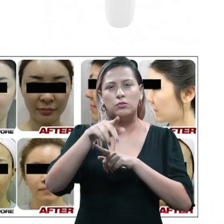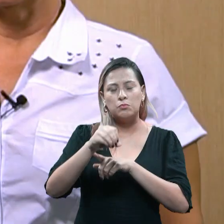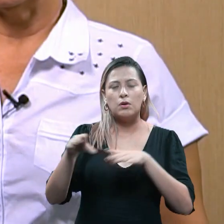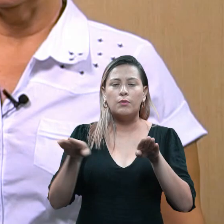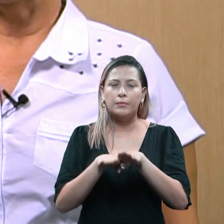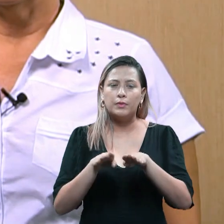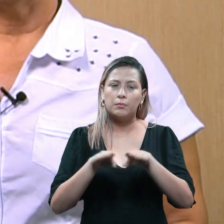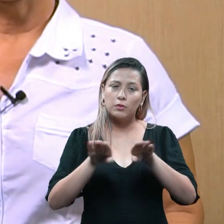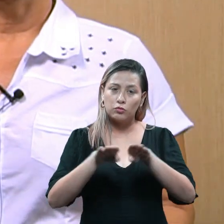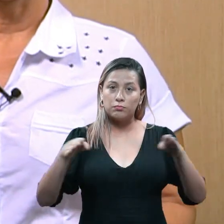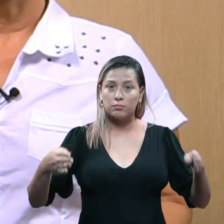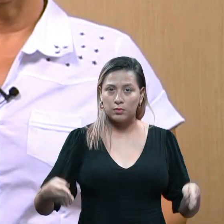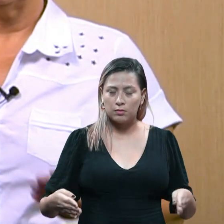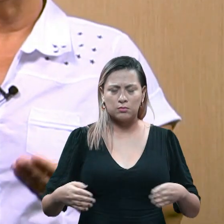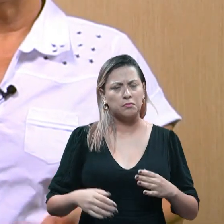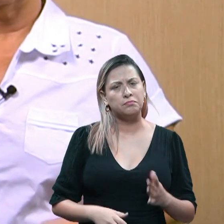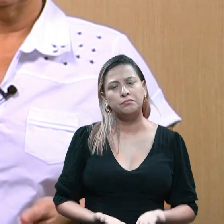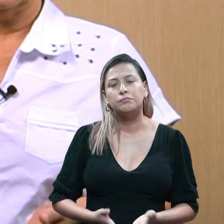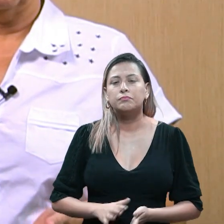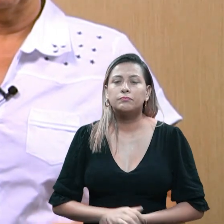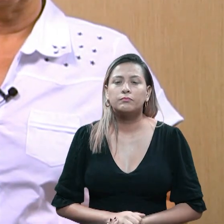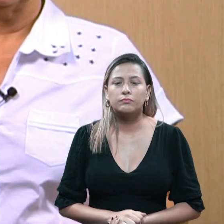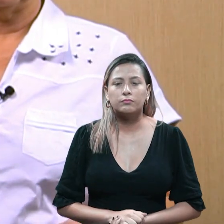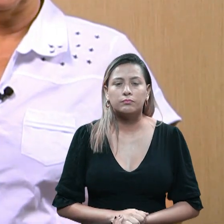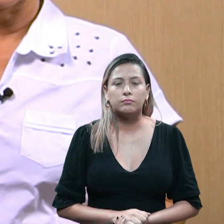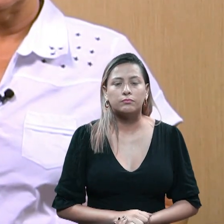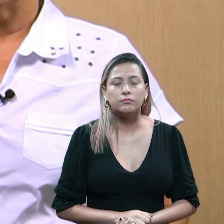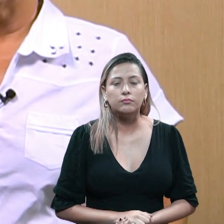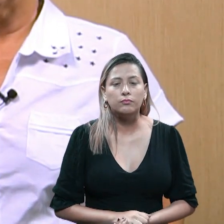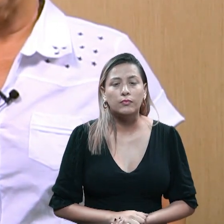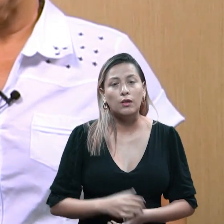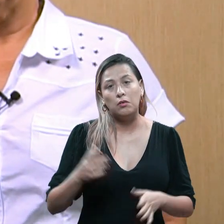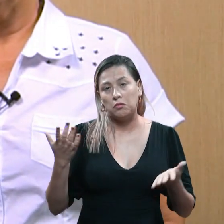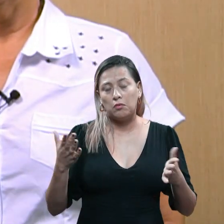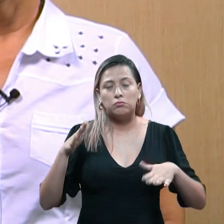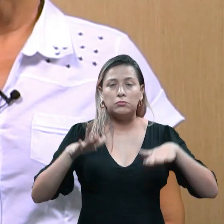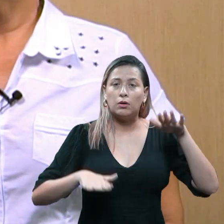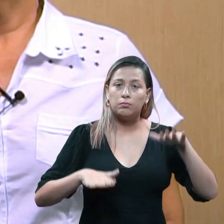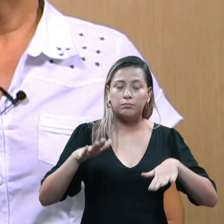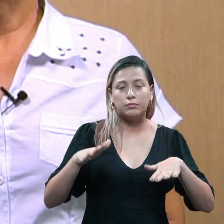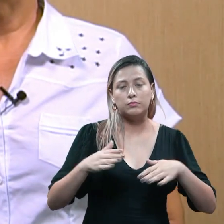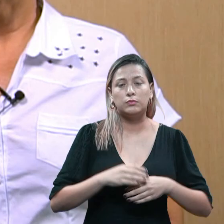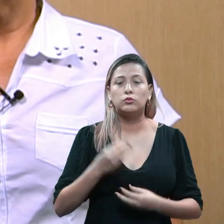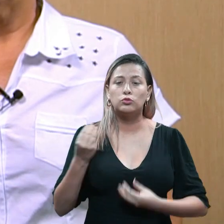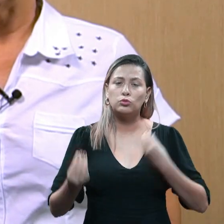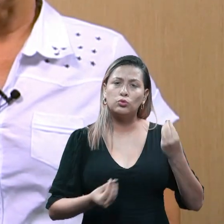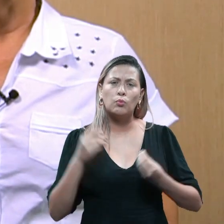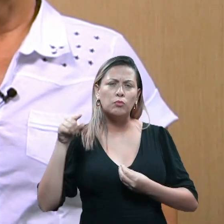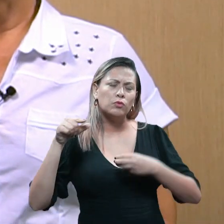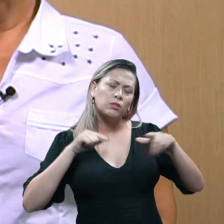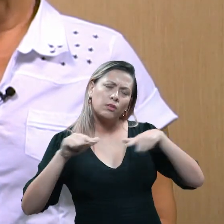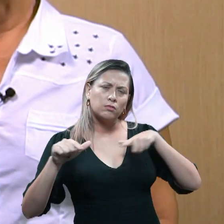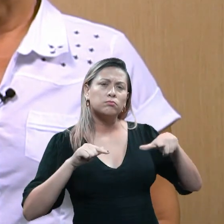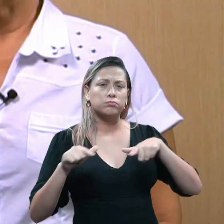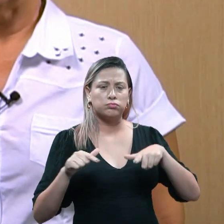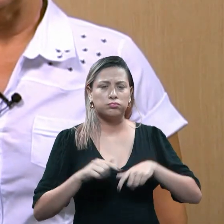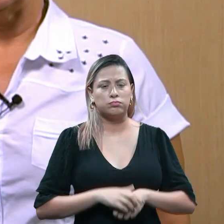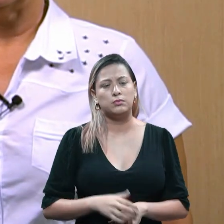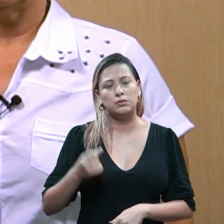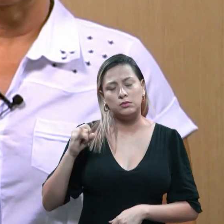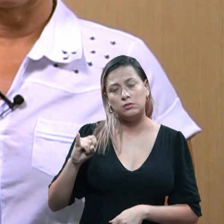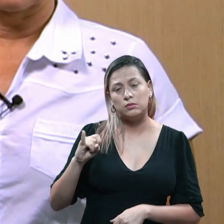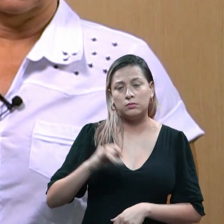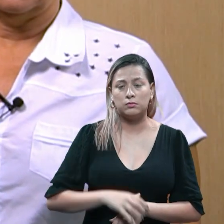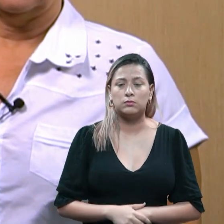mesa. Certo? Vai depender, a escolha da lupa vai depender de como que você vai trabalhar. Se você for